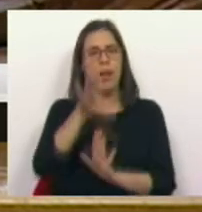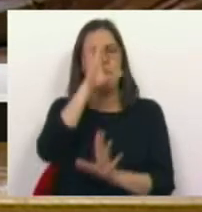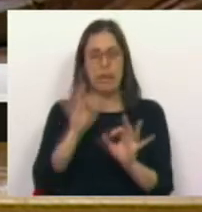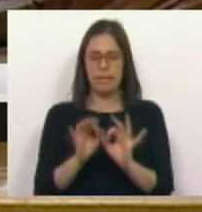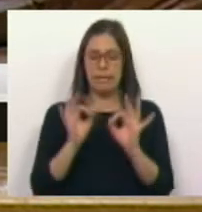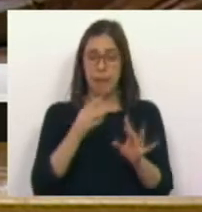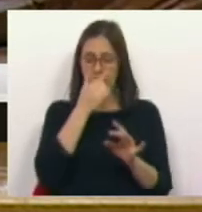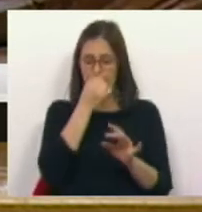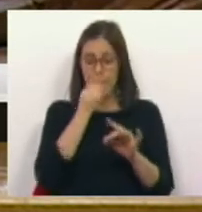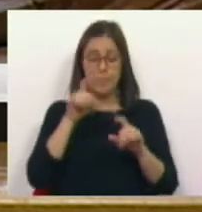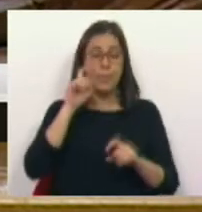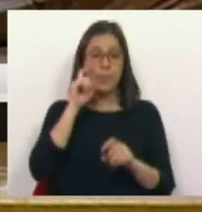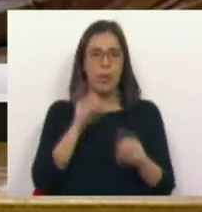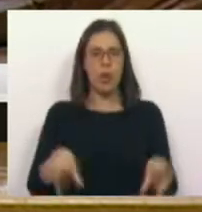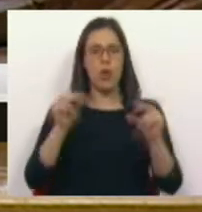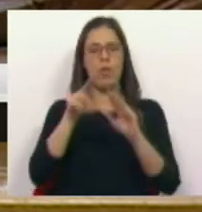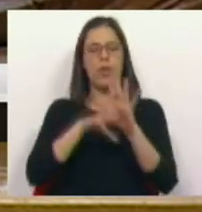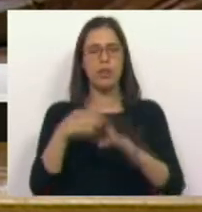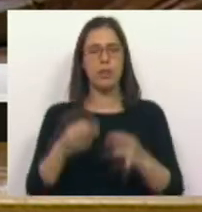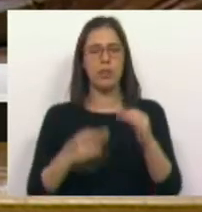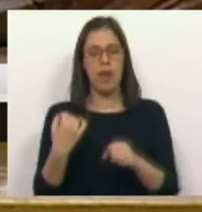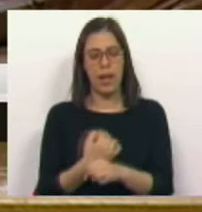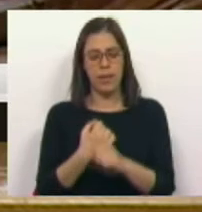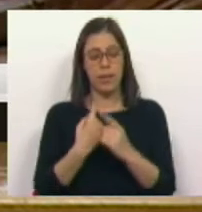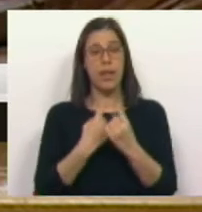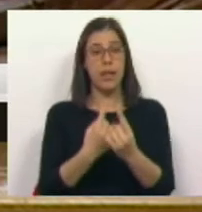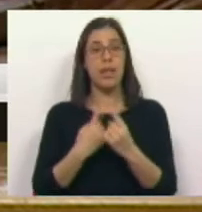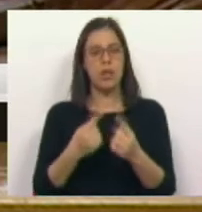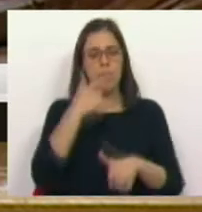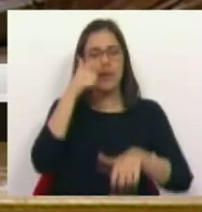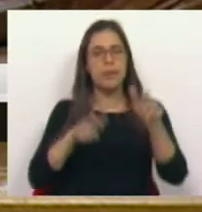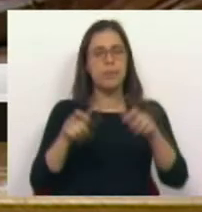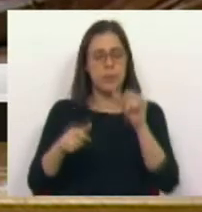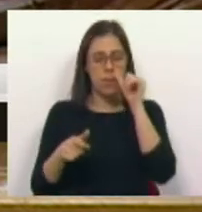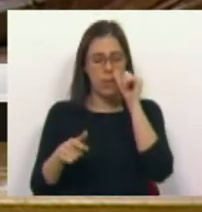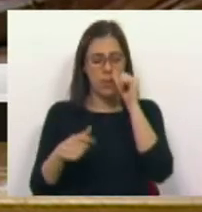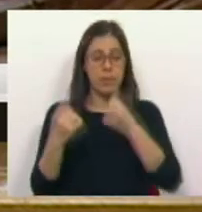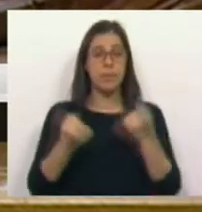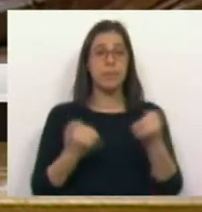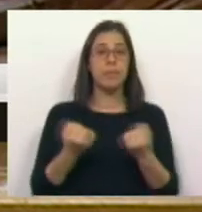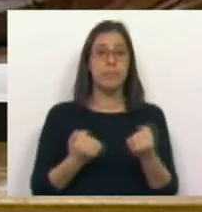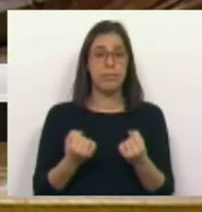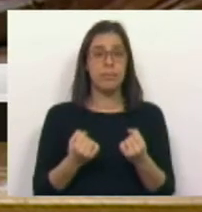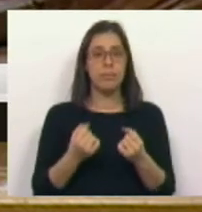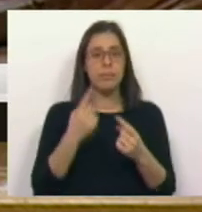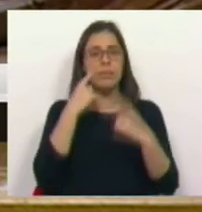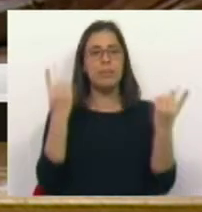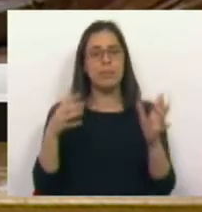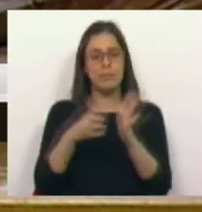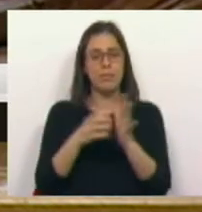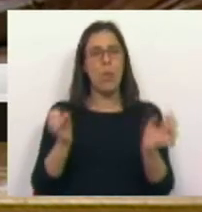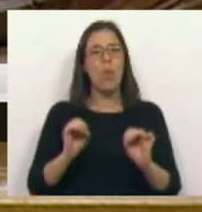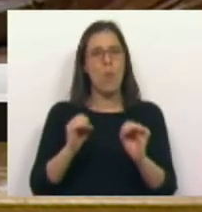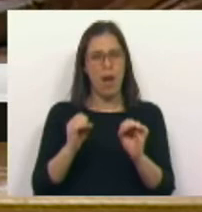Governo e que defende um novo regime jurídico para a atividade de transporte de passageiros em veículos automóveis